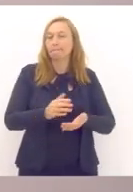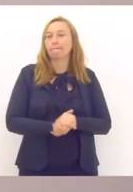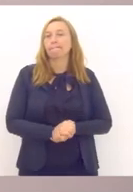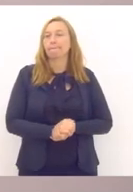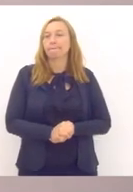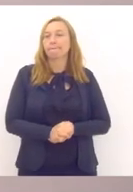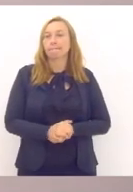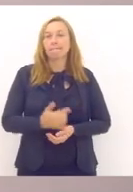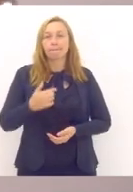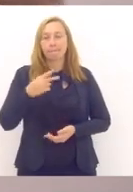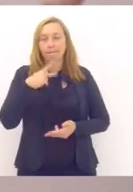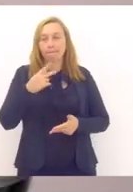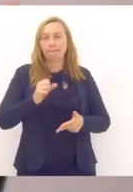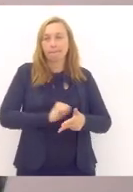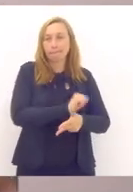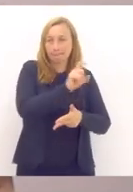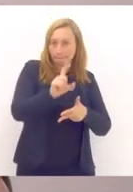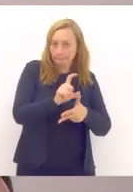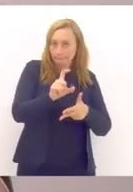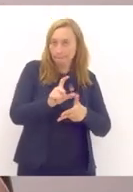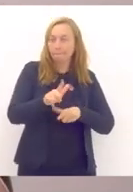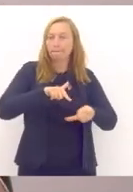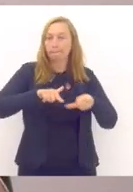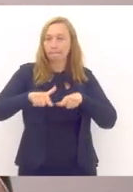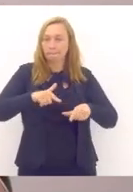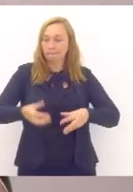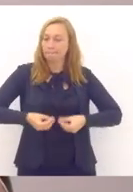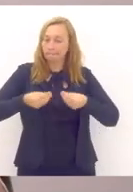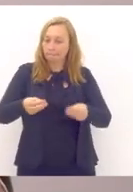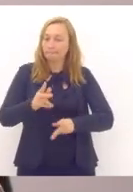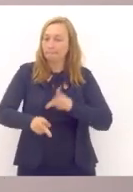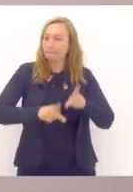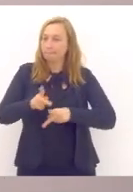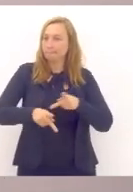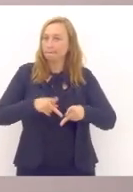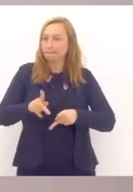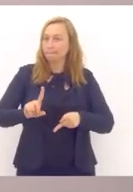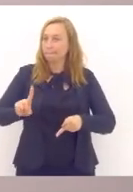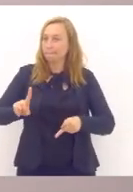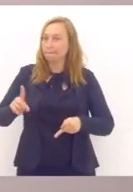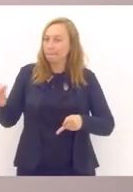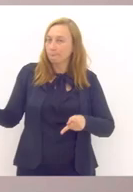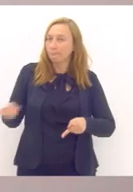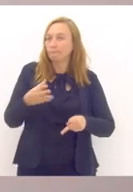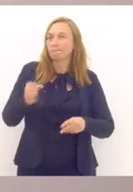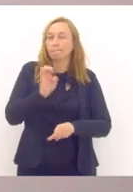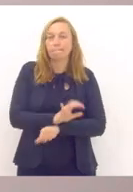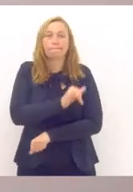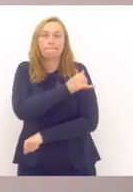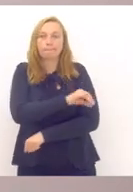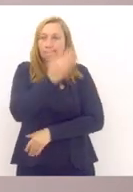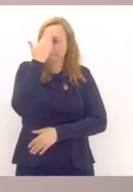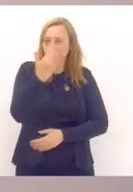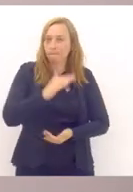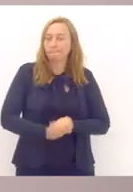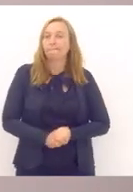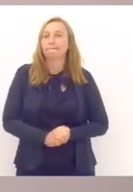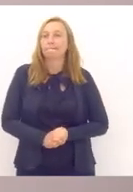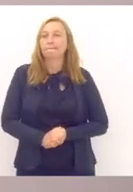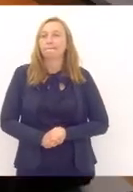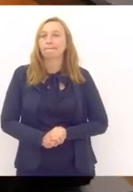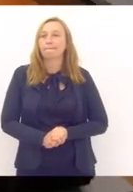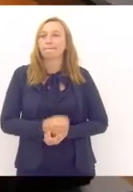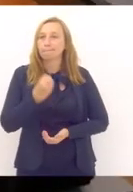gente, eu digo o executivo e os senhores, a gente consegue entregar para a população um outro estado do Rio de Janeiro. Muito obrigado.